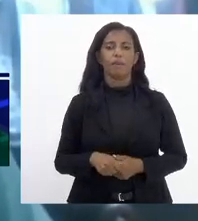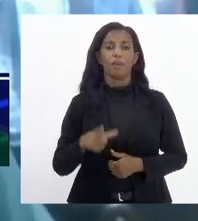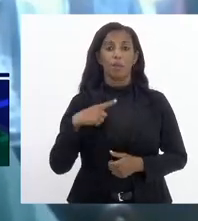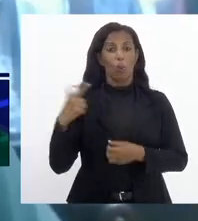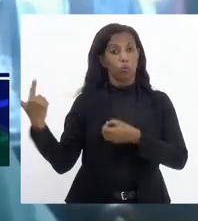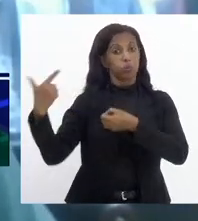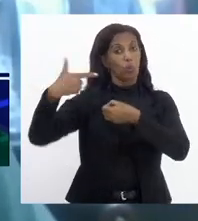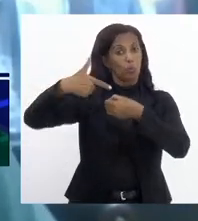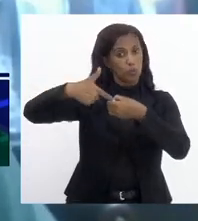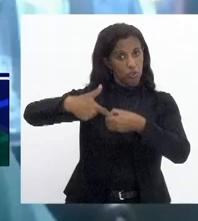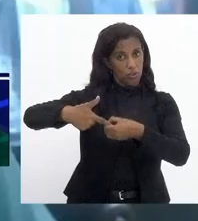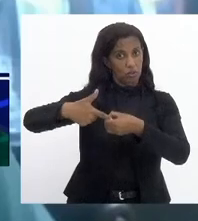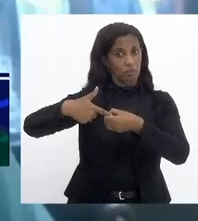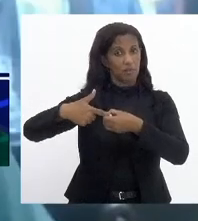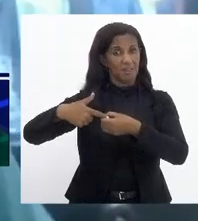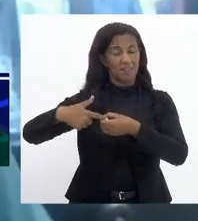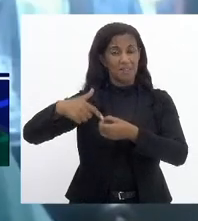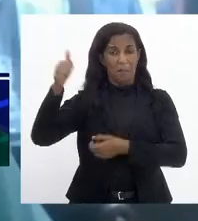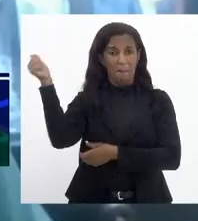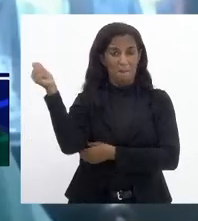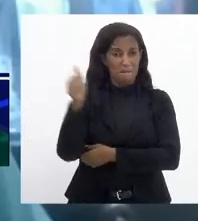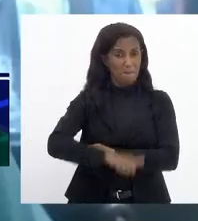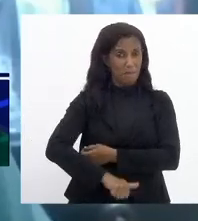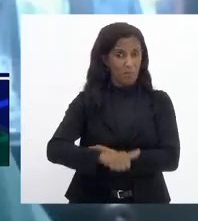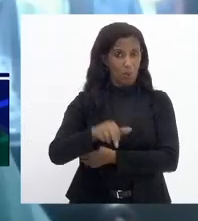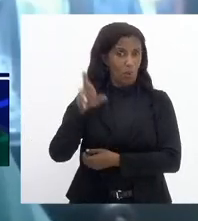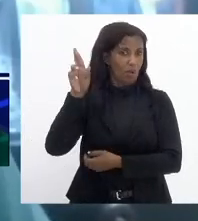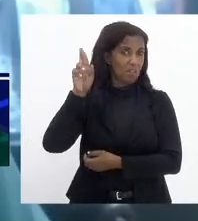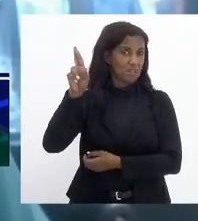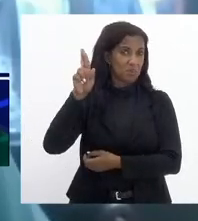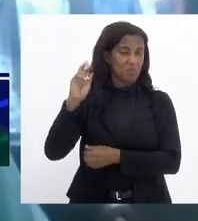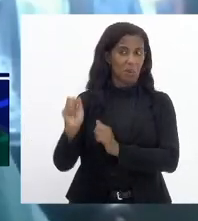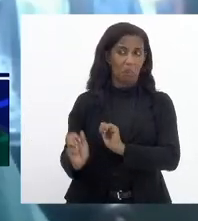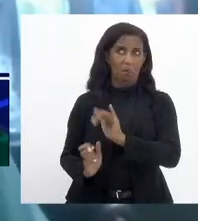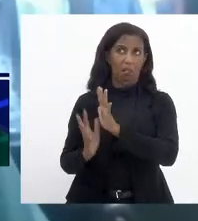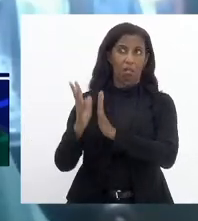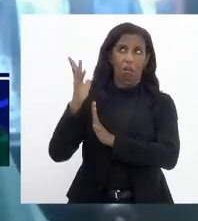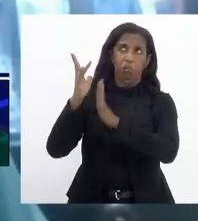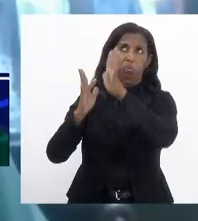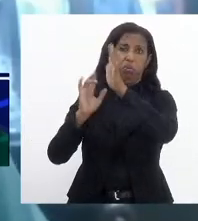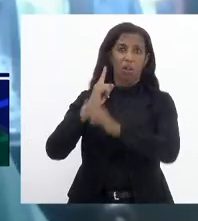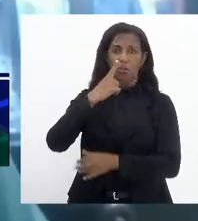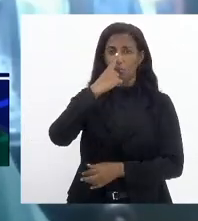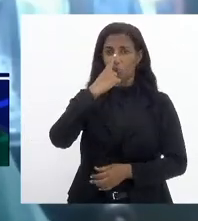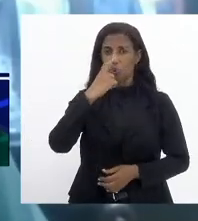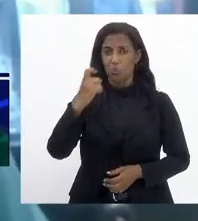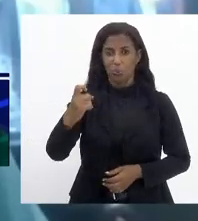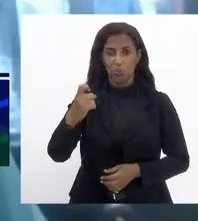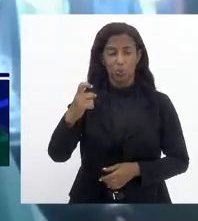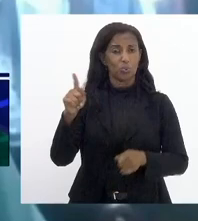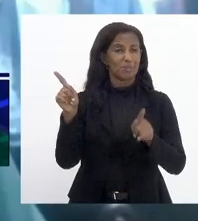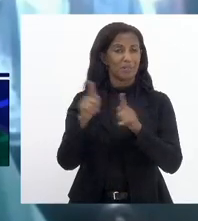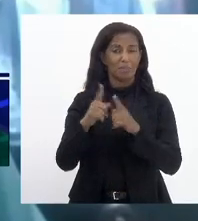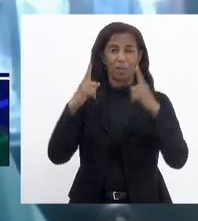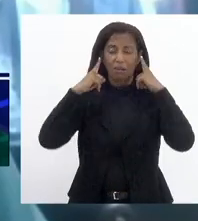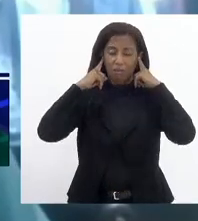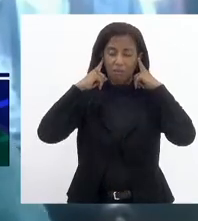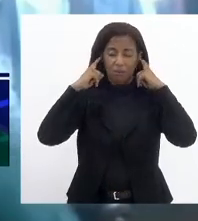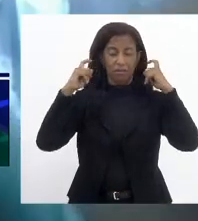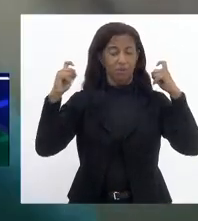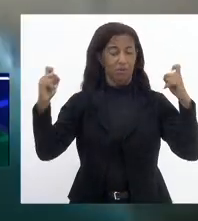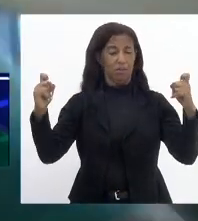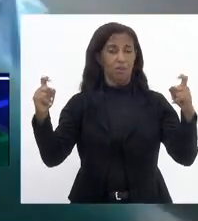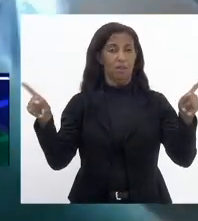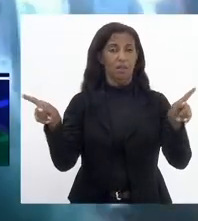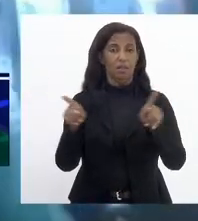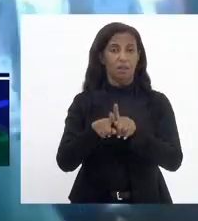diesel, são os piores responsáveis pela poluição do ar das cidades e pela poluição sonora das cidades, e